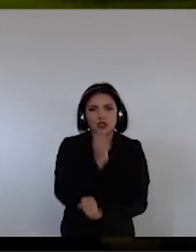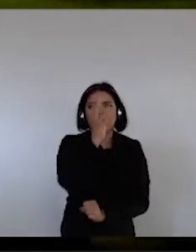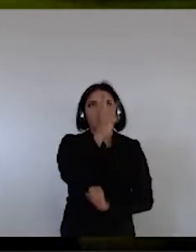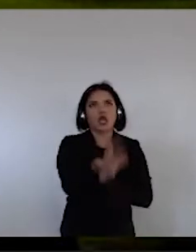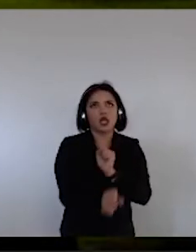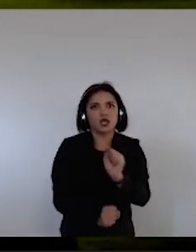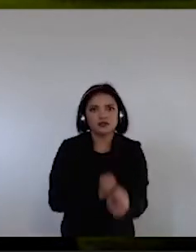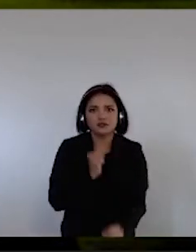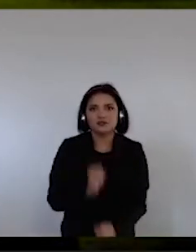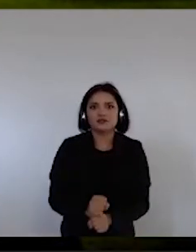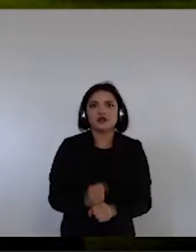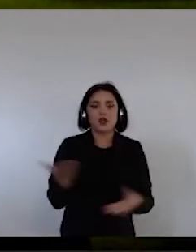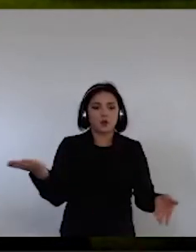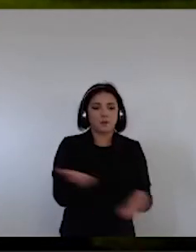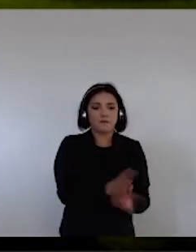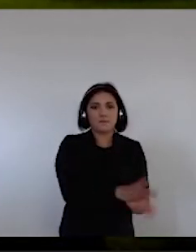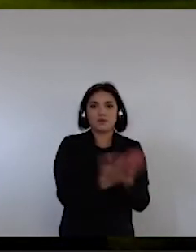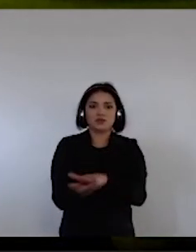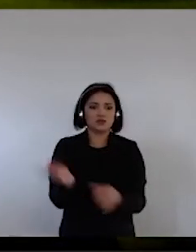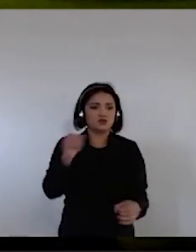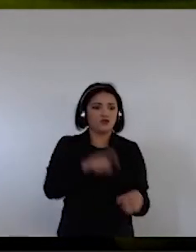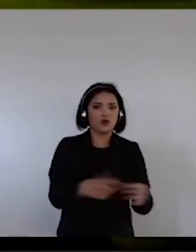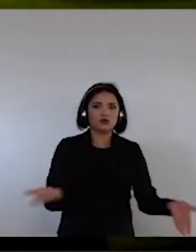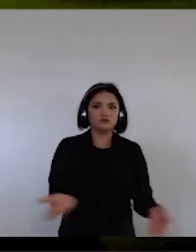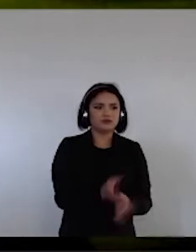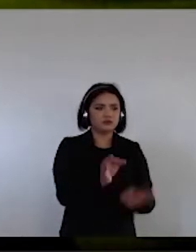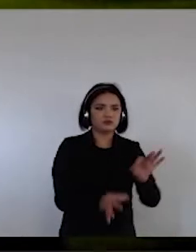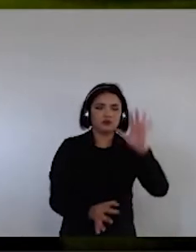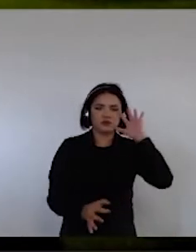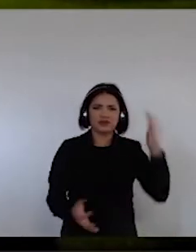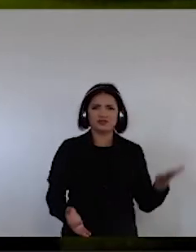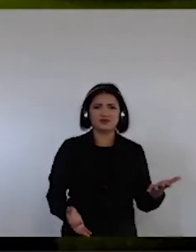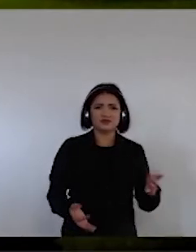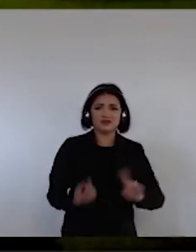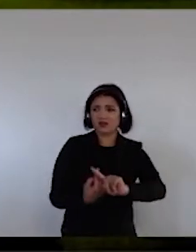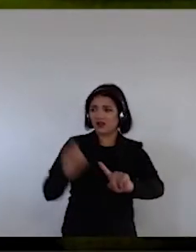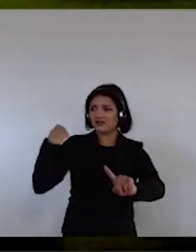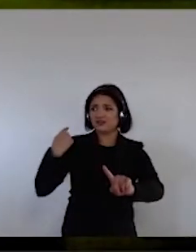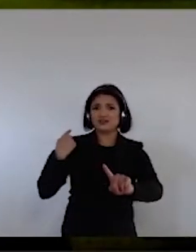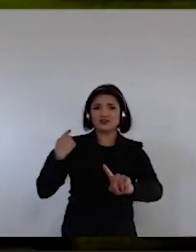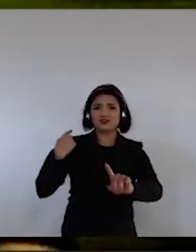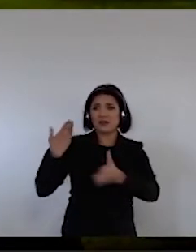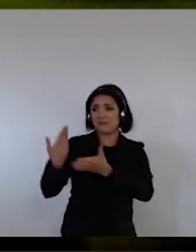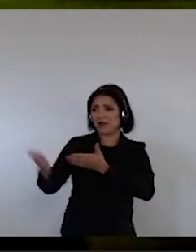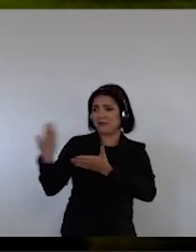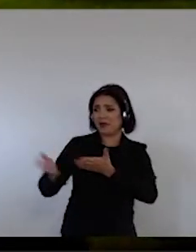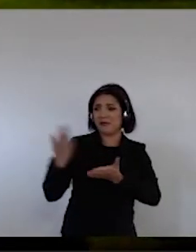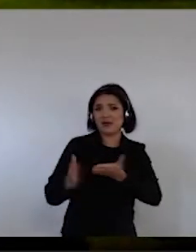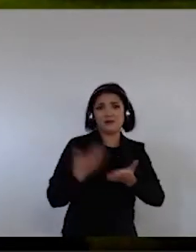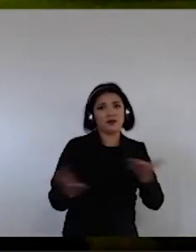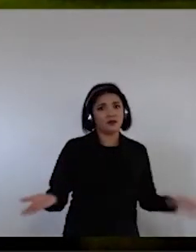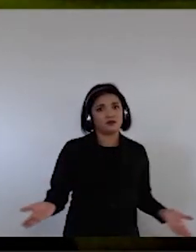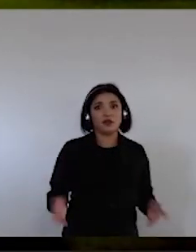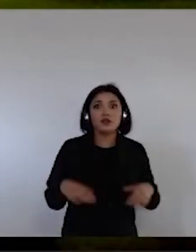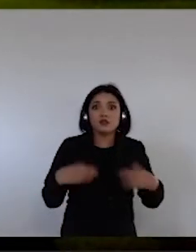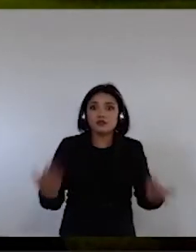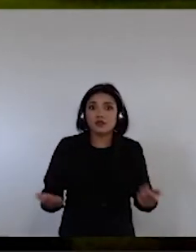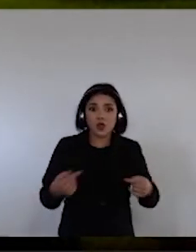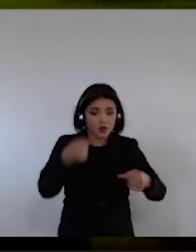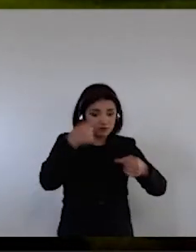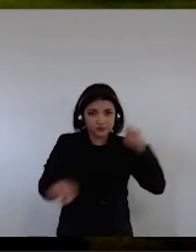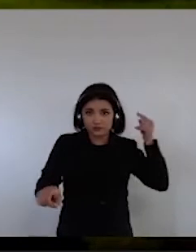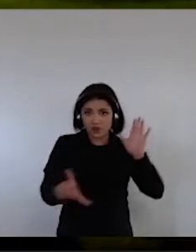diz: se não houver devolução ou se não houver apresentação do voto vista, o julgamento